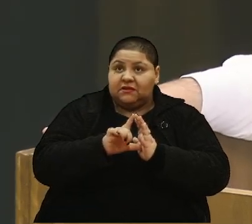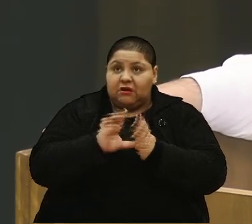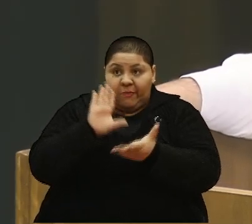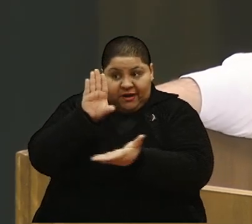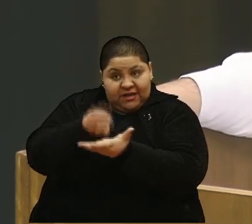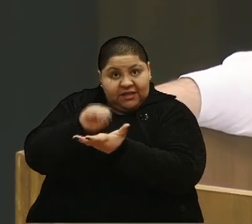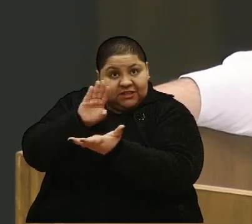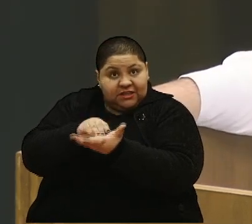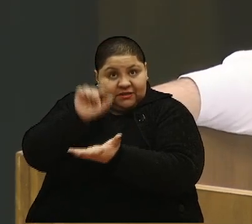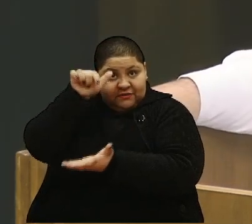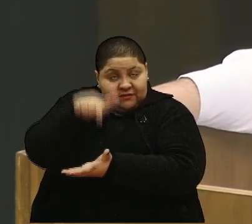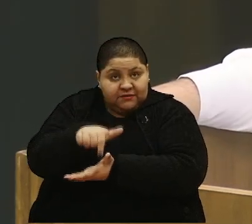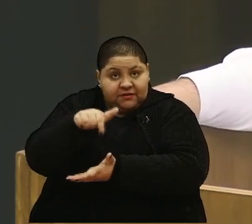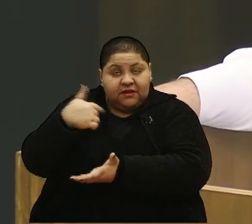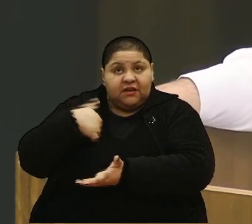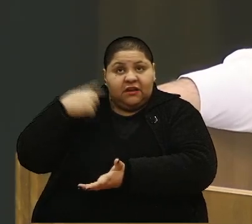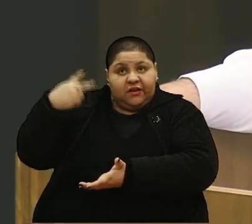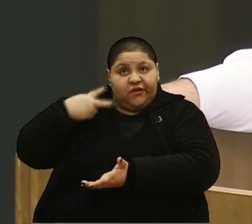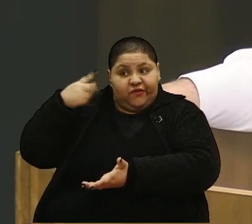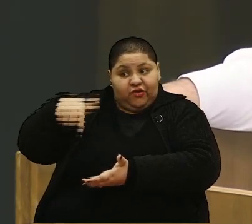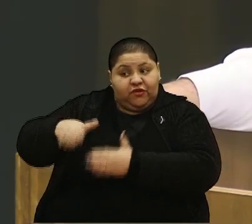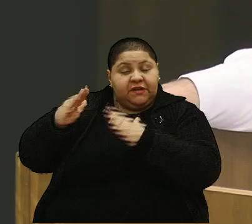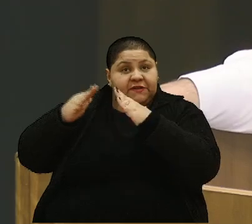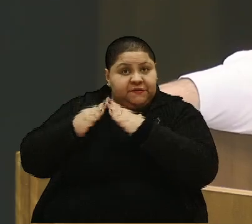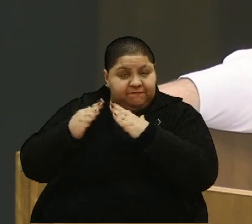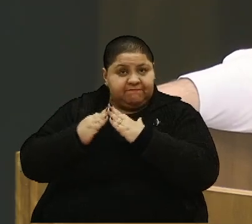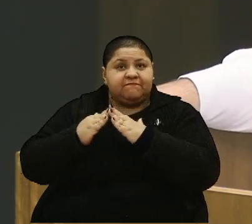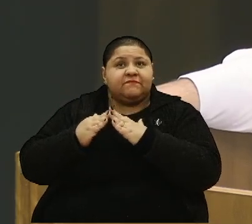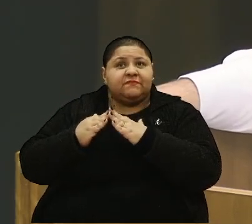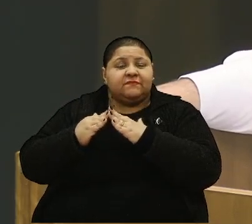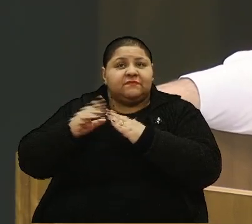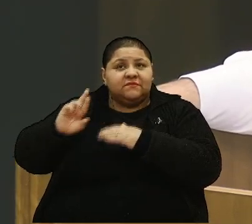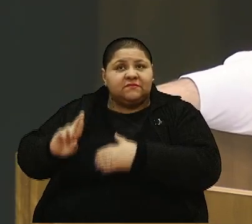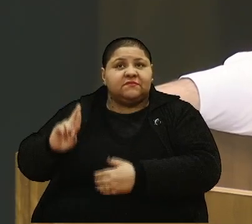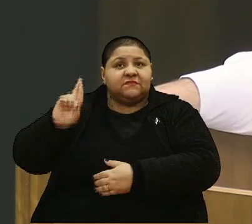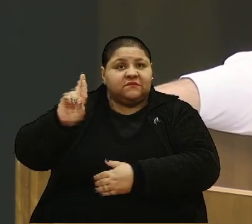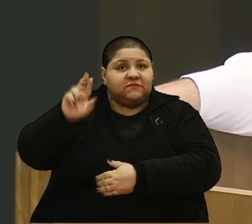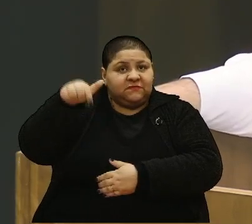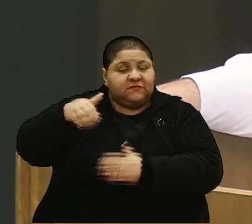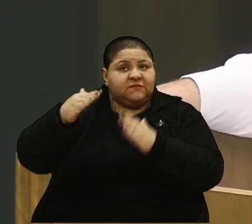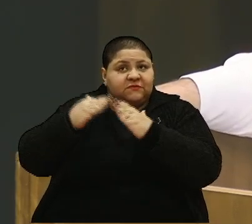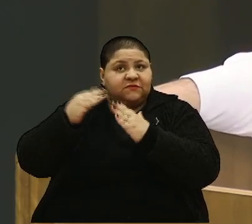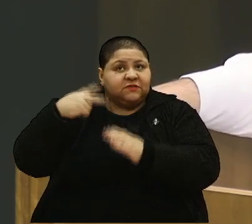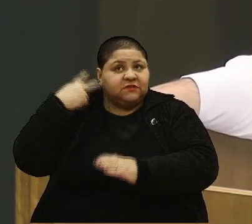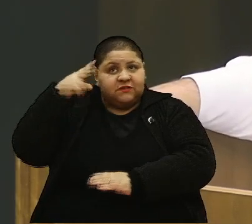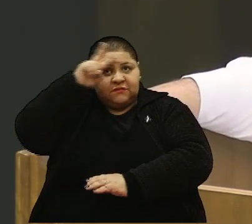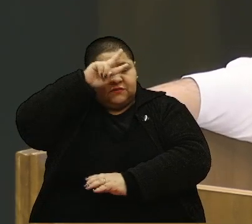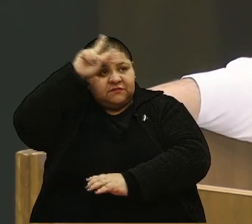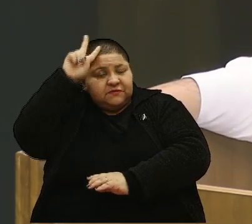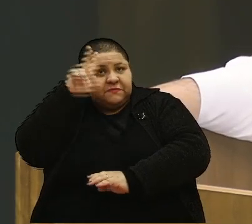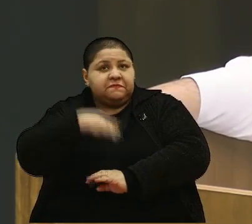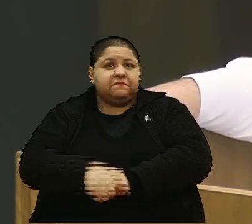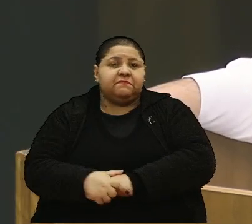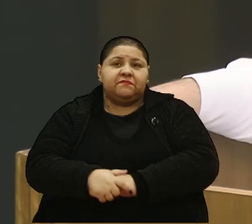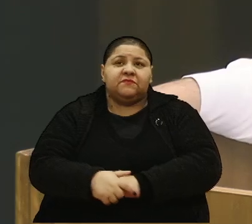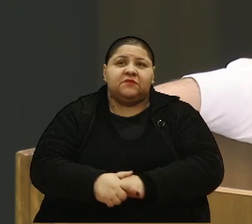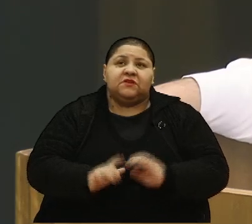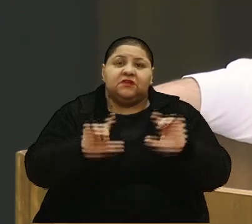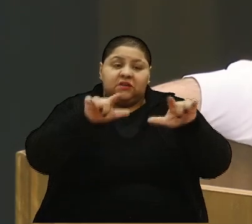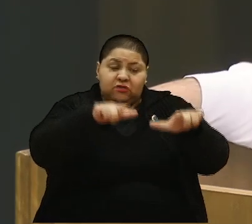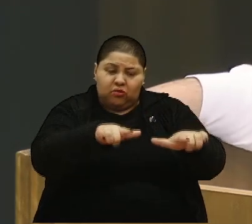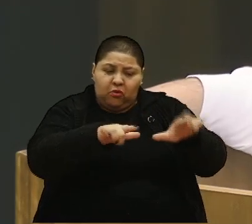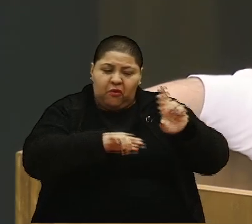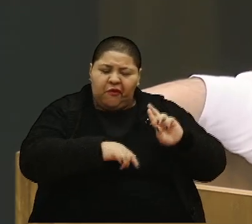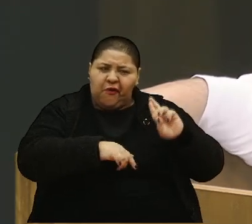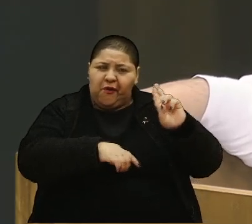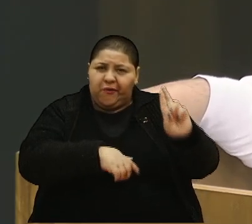aqui, recentemente eu estava com uma vereadora dessa casa, fui representando essa casa, a vereadora Edson, num espaço de